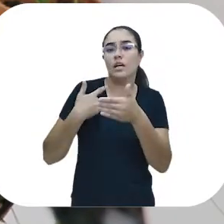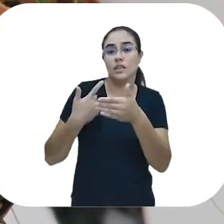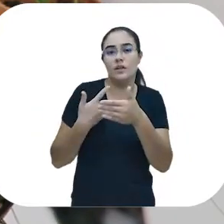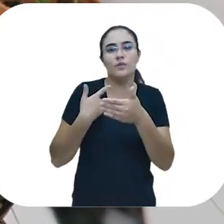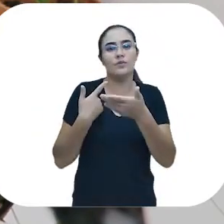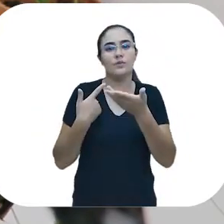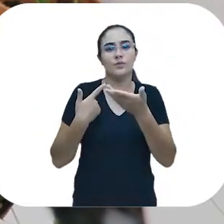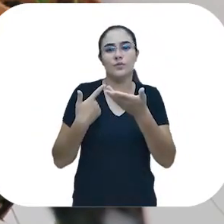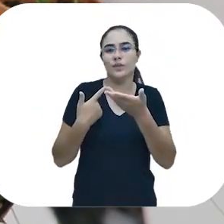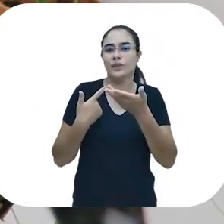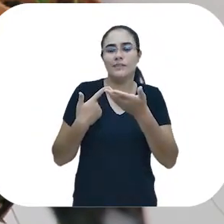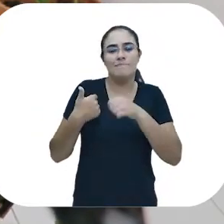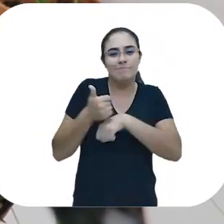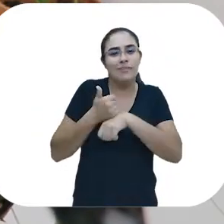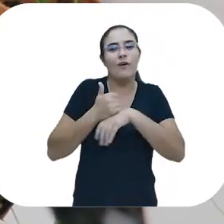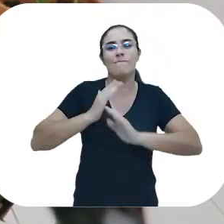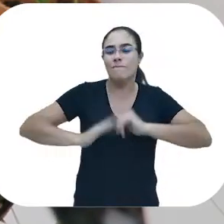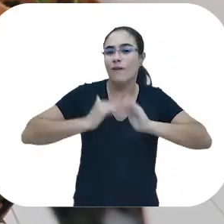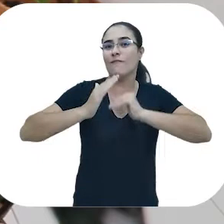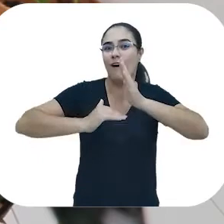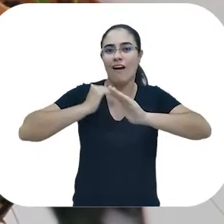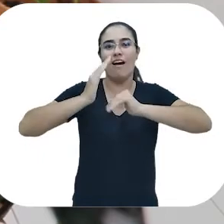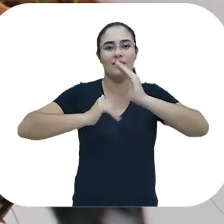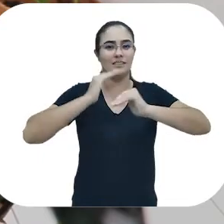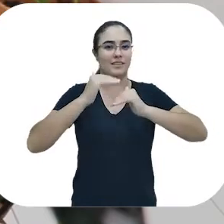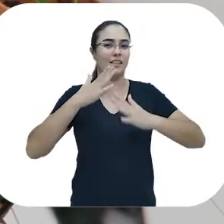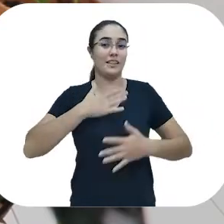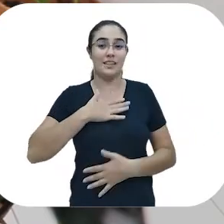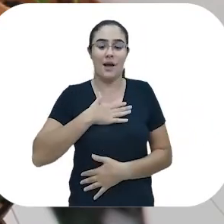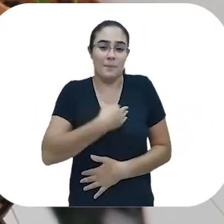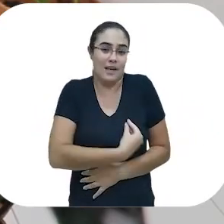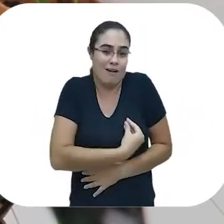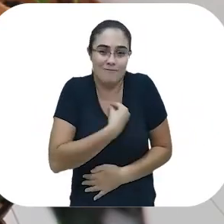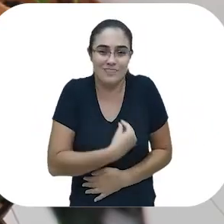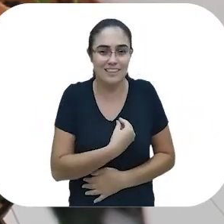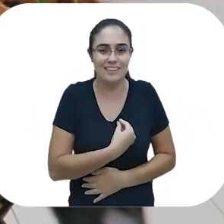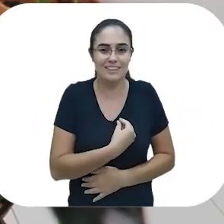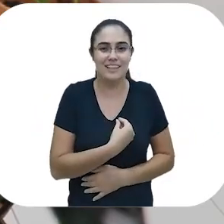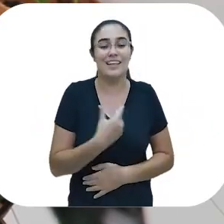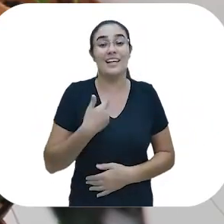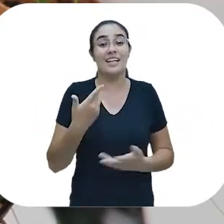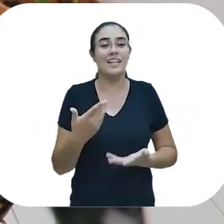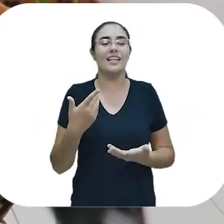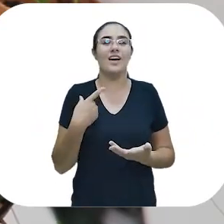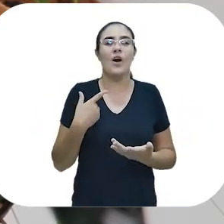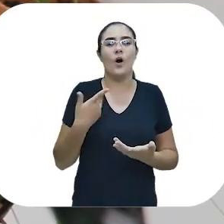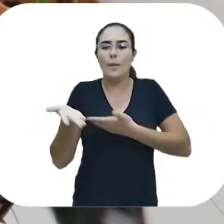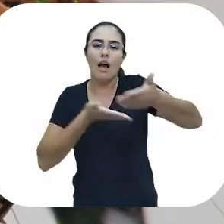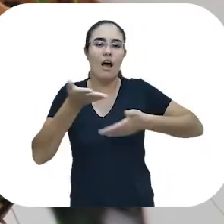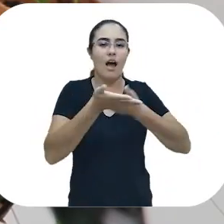Que é o meu centro, que é o meu chão. Com o tempo eu passei a interagir mais com os músicos,